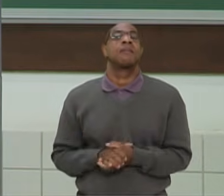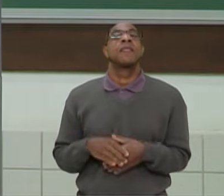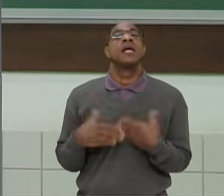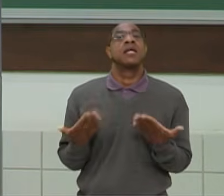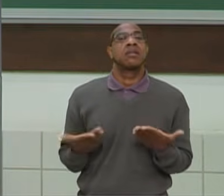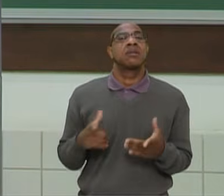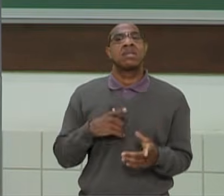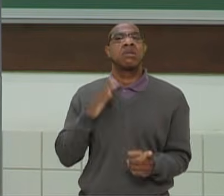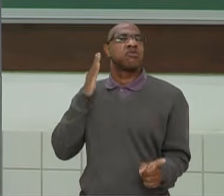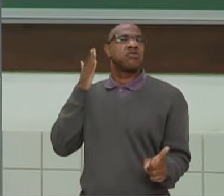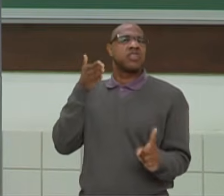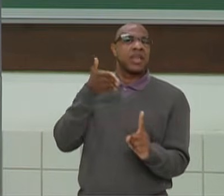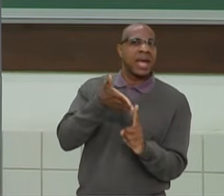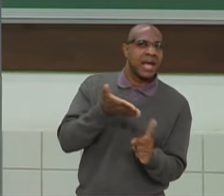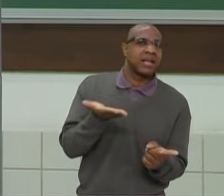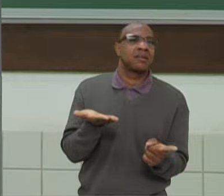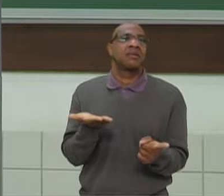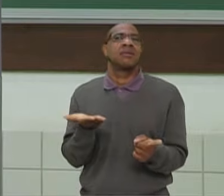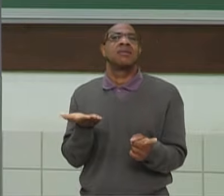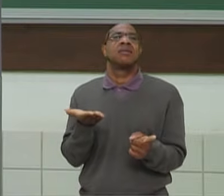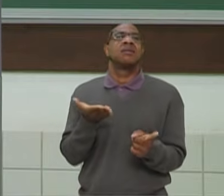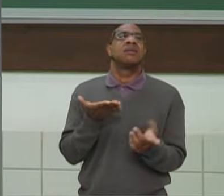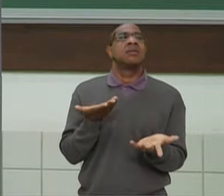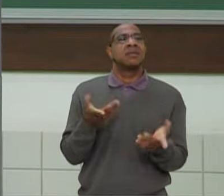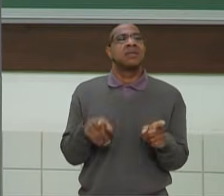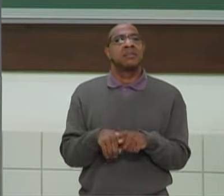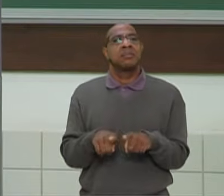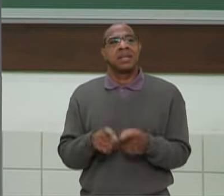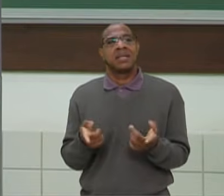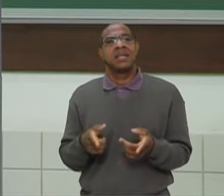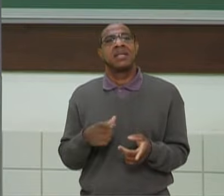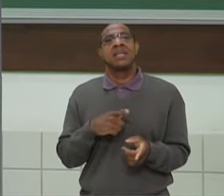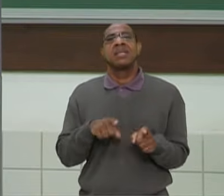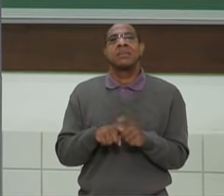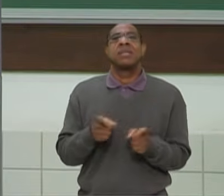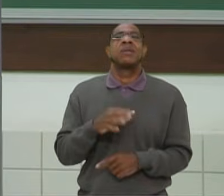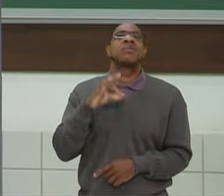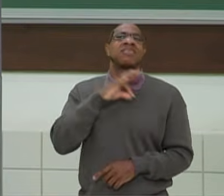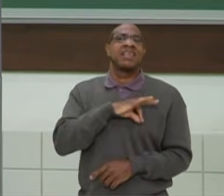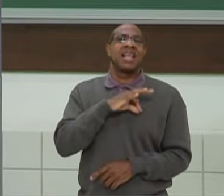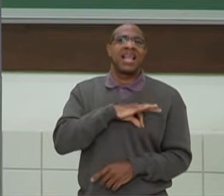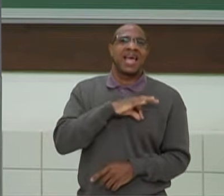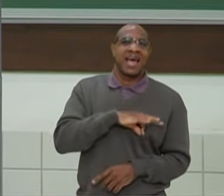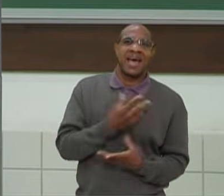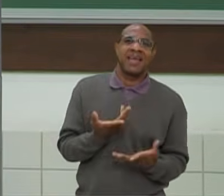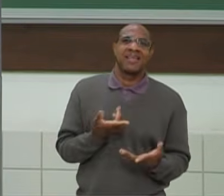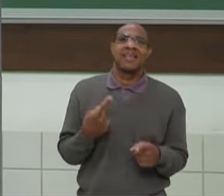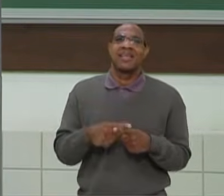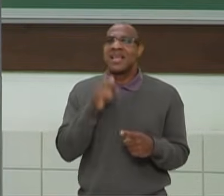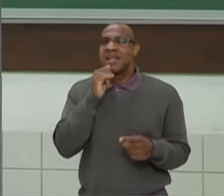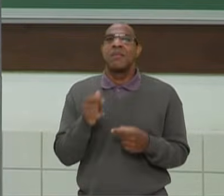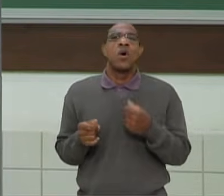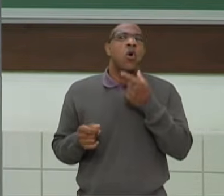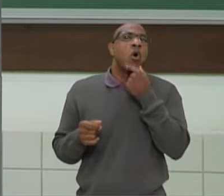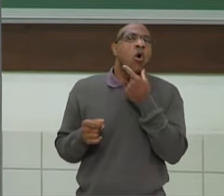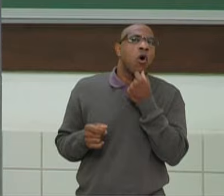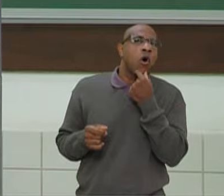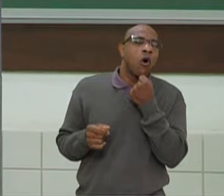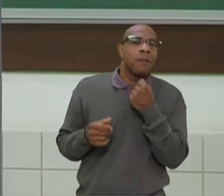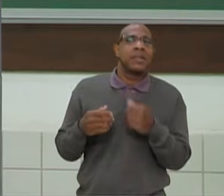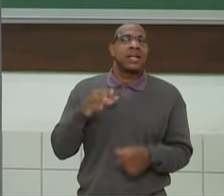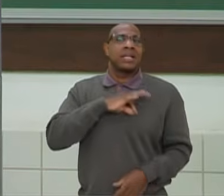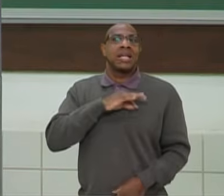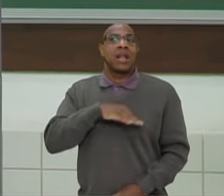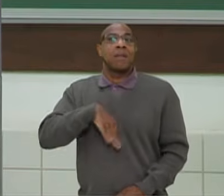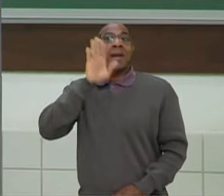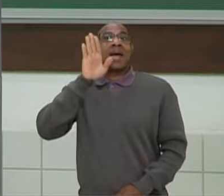direta, indireta, que a direta está lá na questão do salário, quando mulheres ganham menos que homens, negros ganham